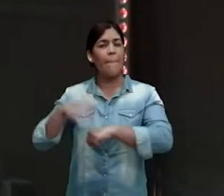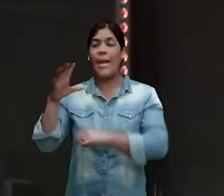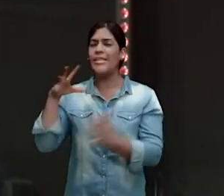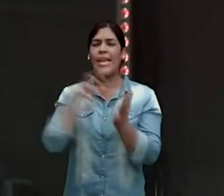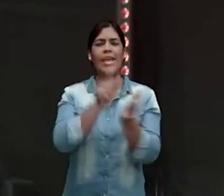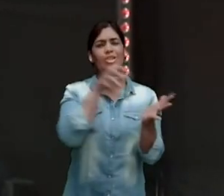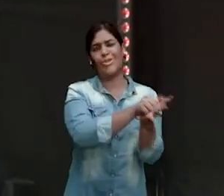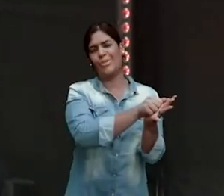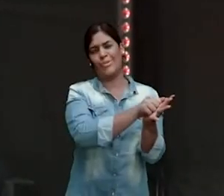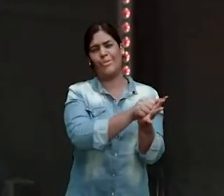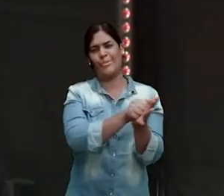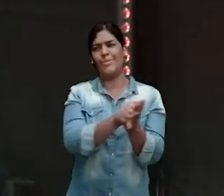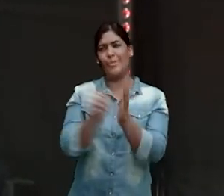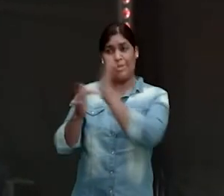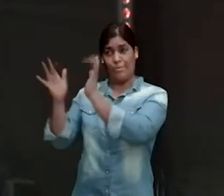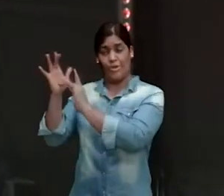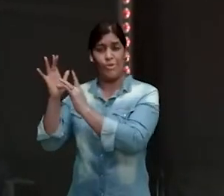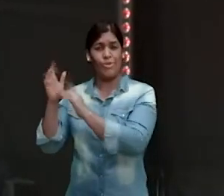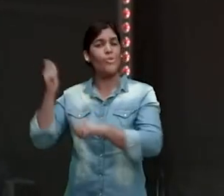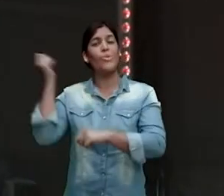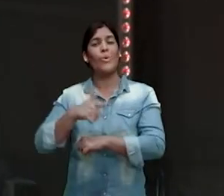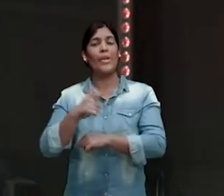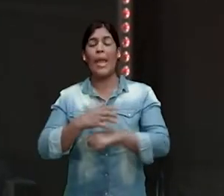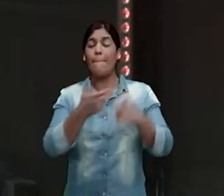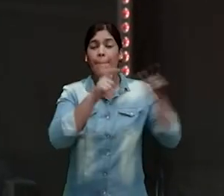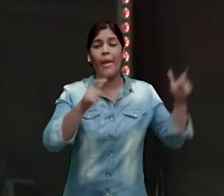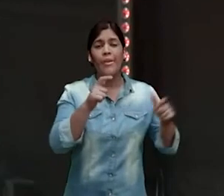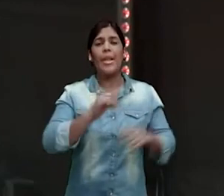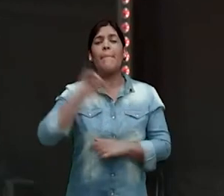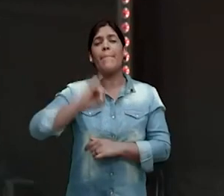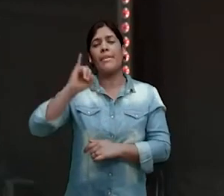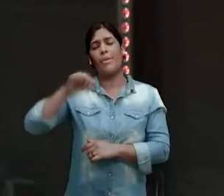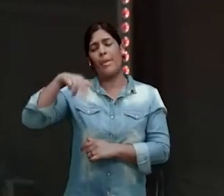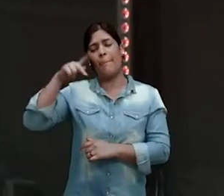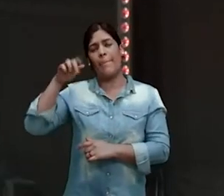sobre ele do que a maioria dos imperadores romanos